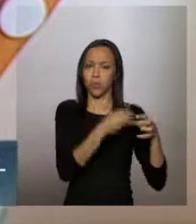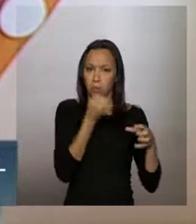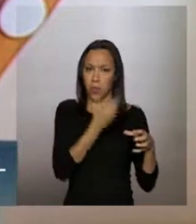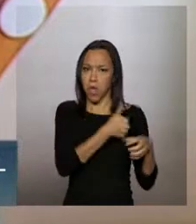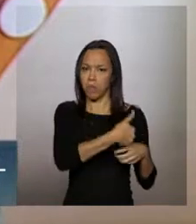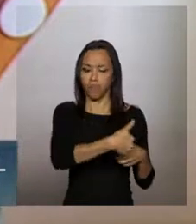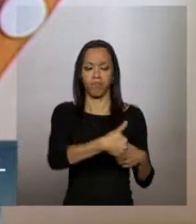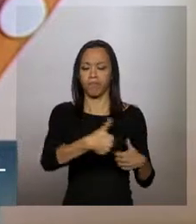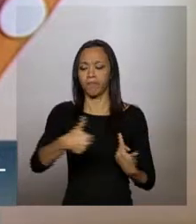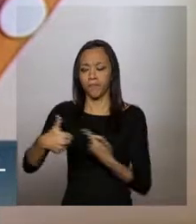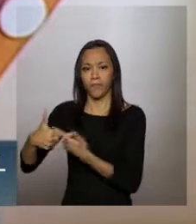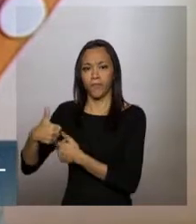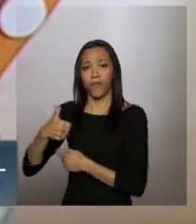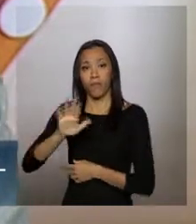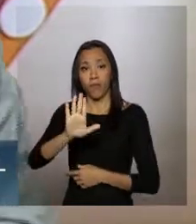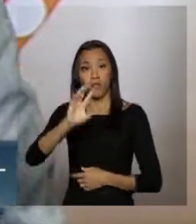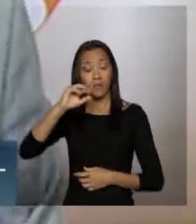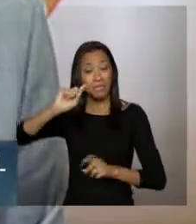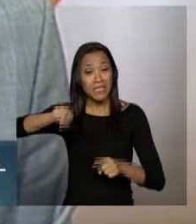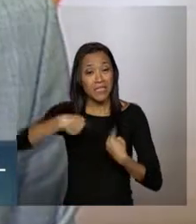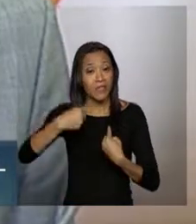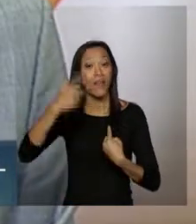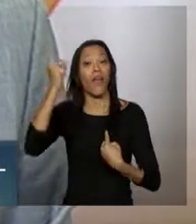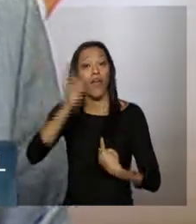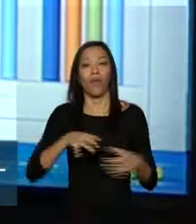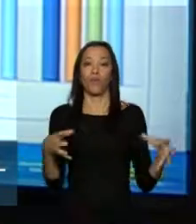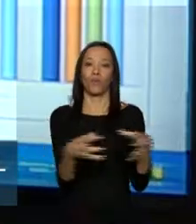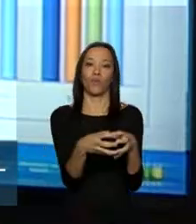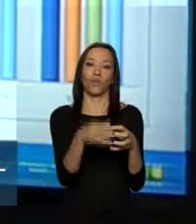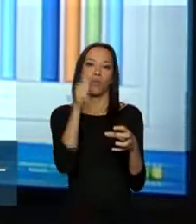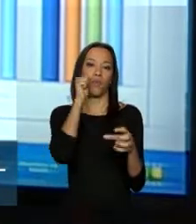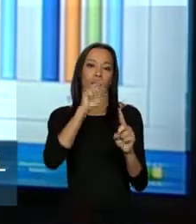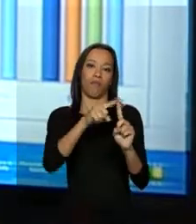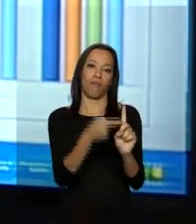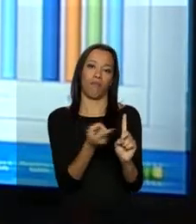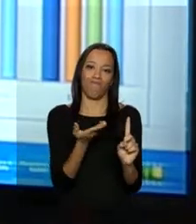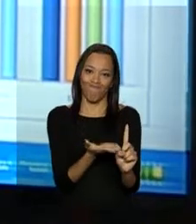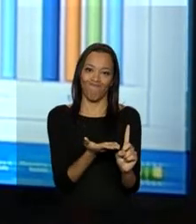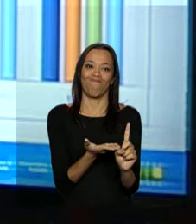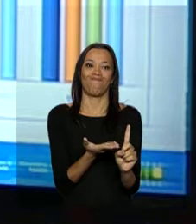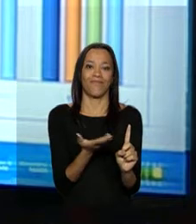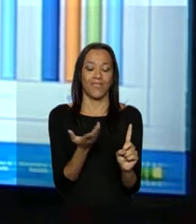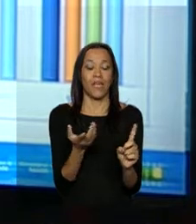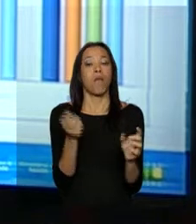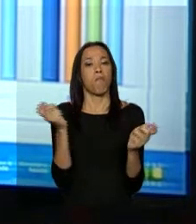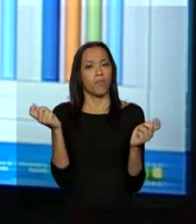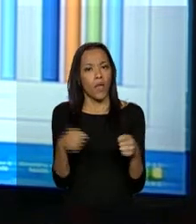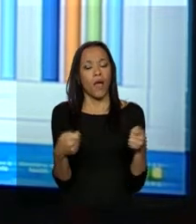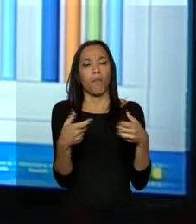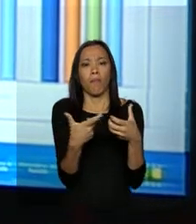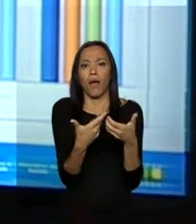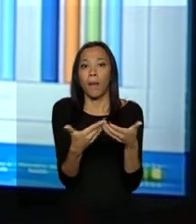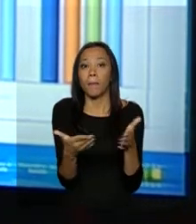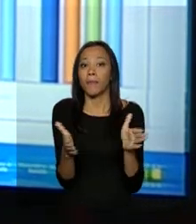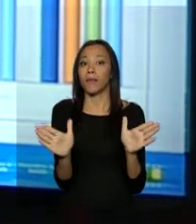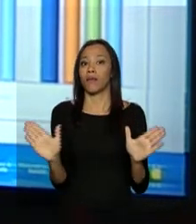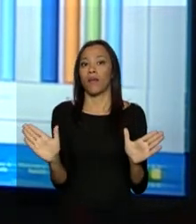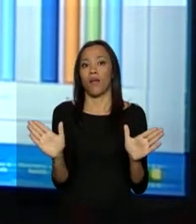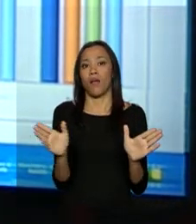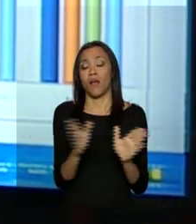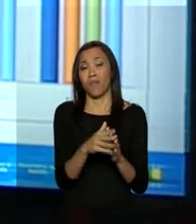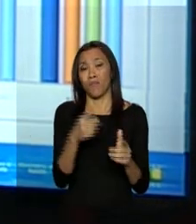eu acho que o maior desafiador são as gestantes. Porque as gestantes, a gente pode ampliar os óbitos